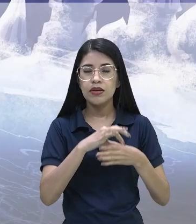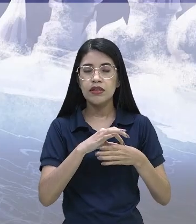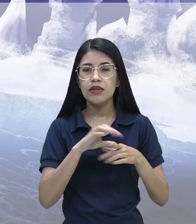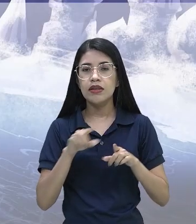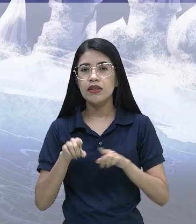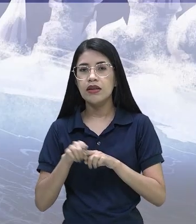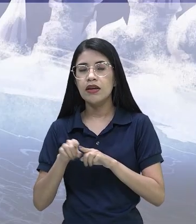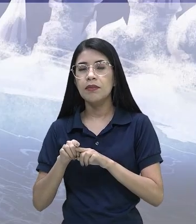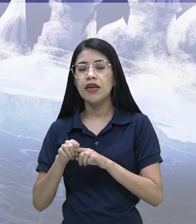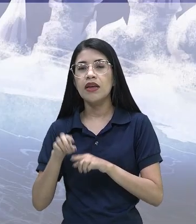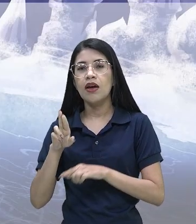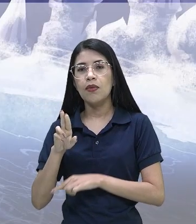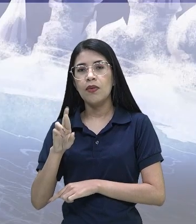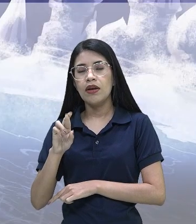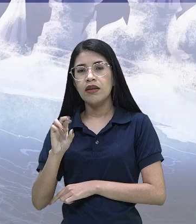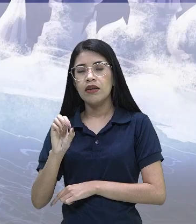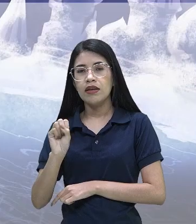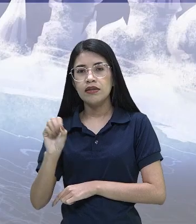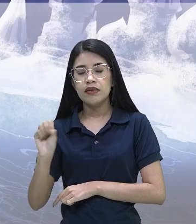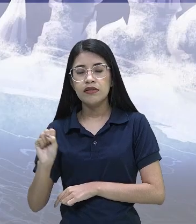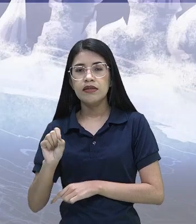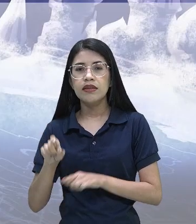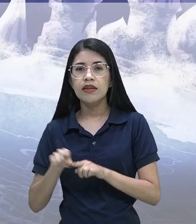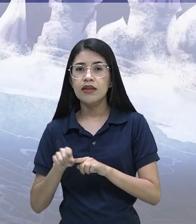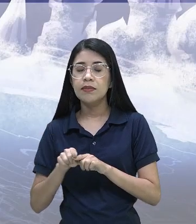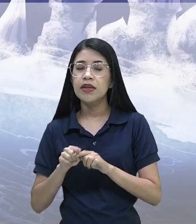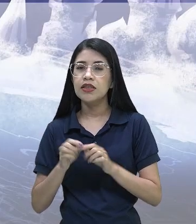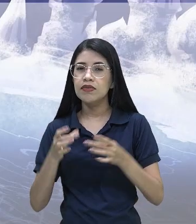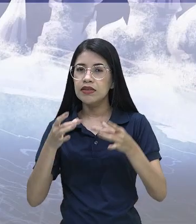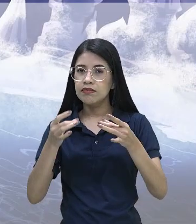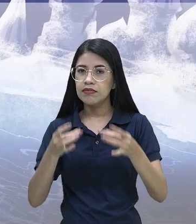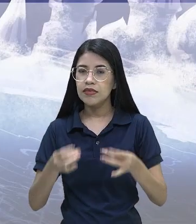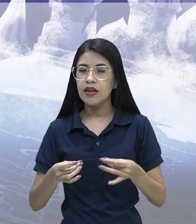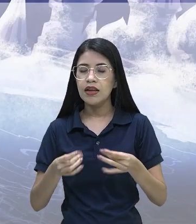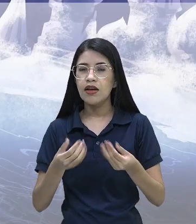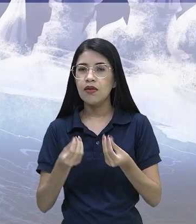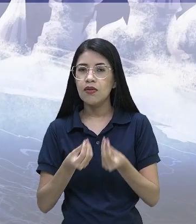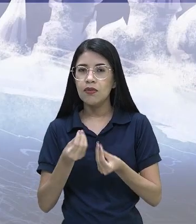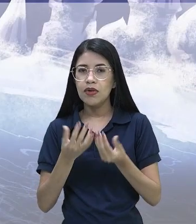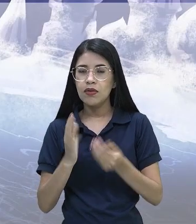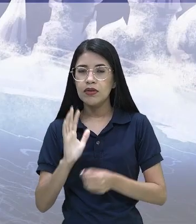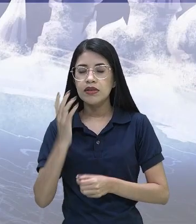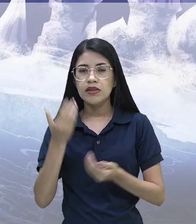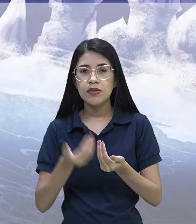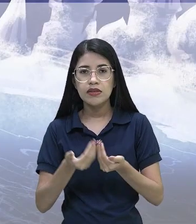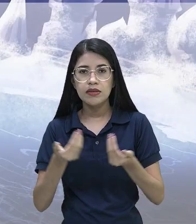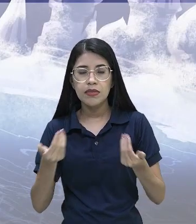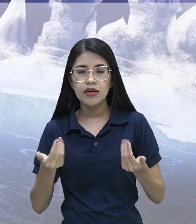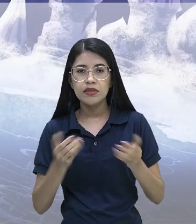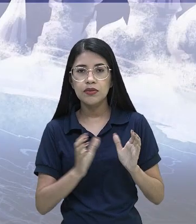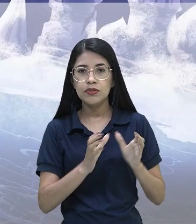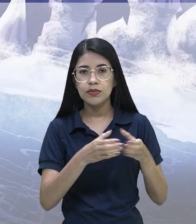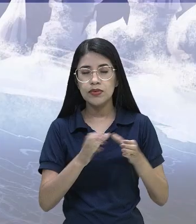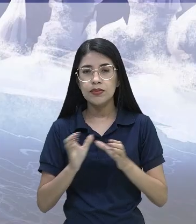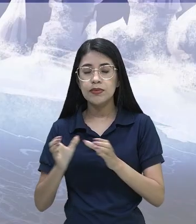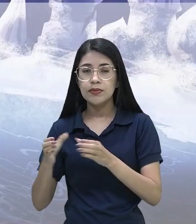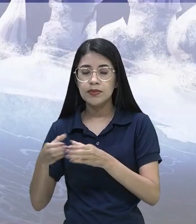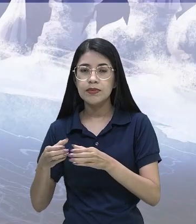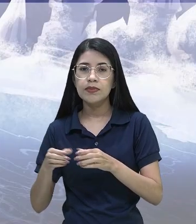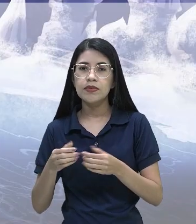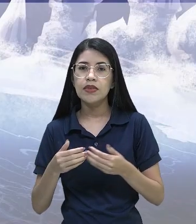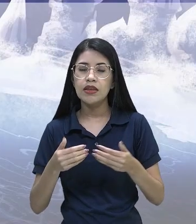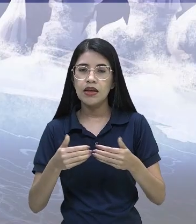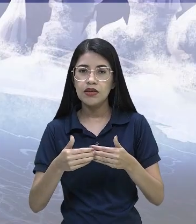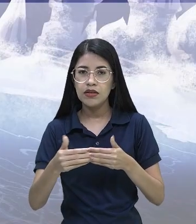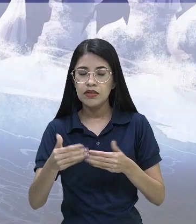gente vai conhecer com mais detalhes essa questão da divisão do mundo em dois polos de poder no decorrer dessa aula.